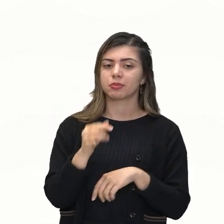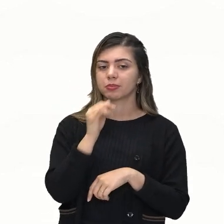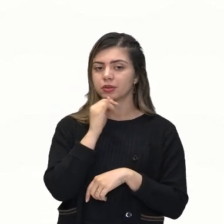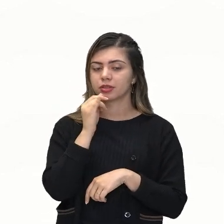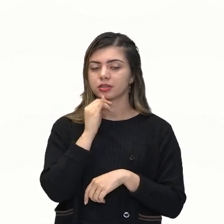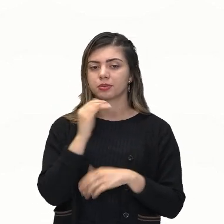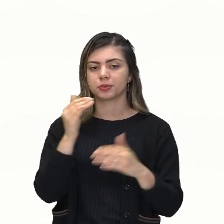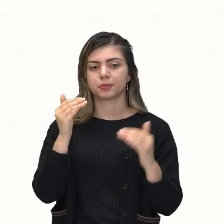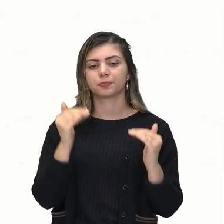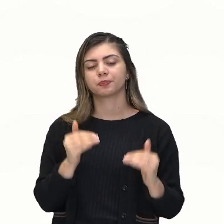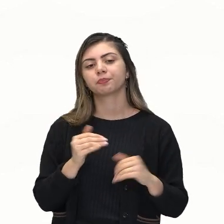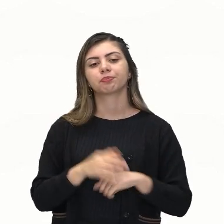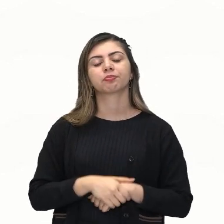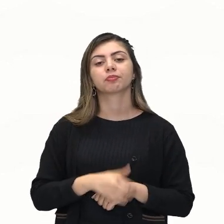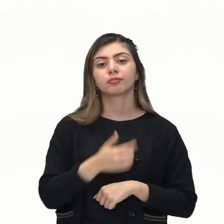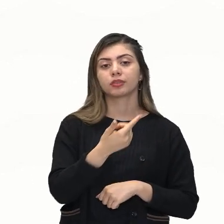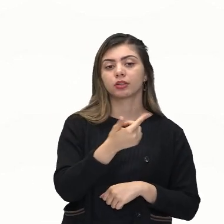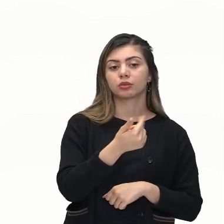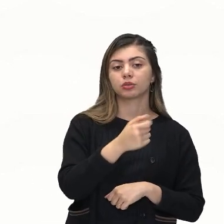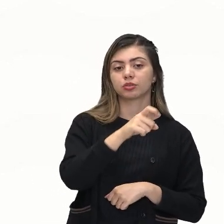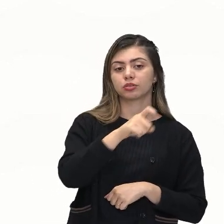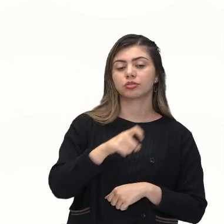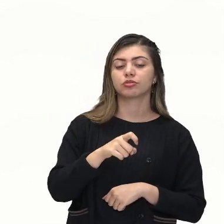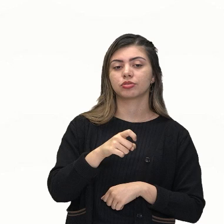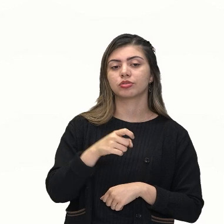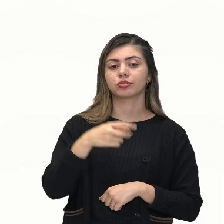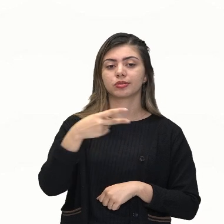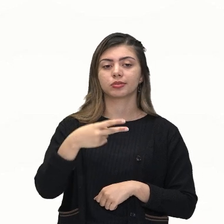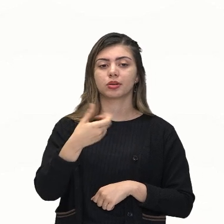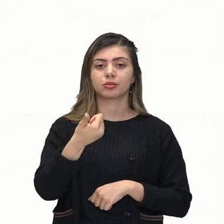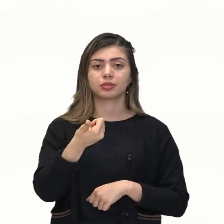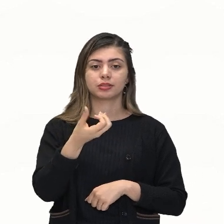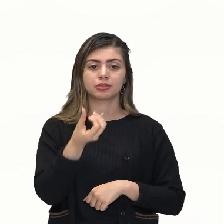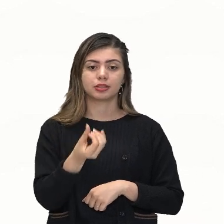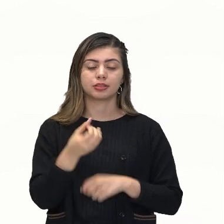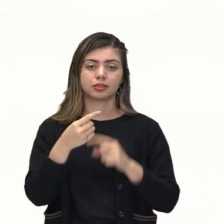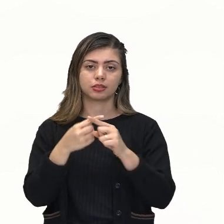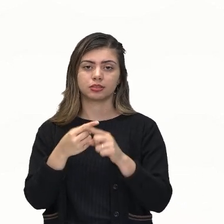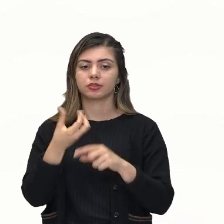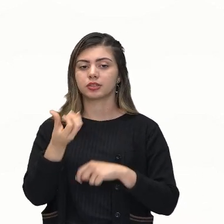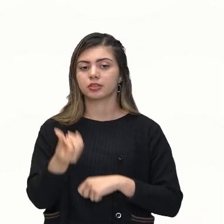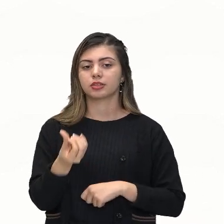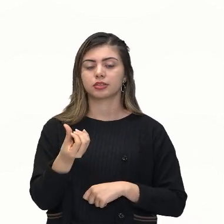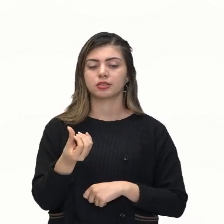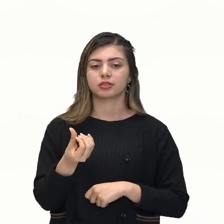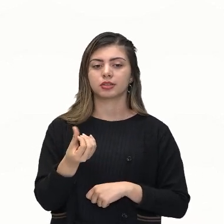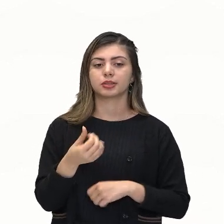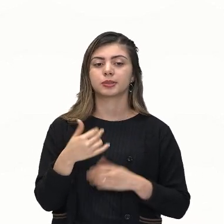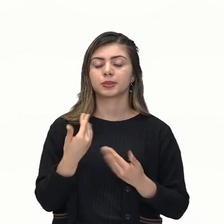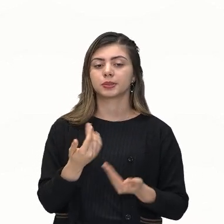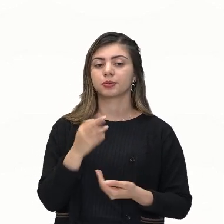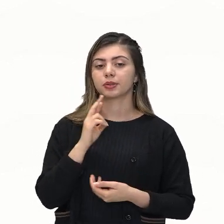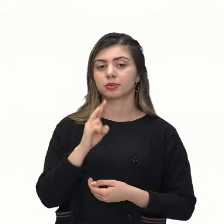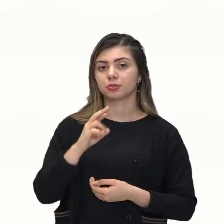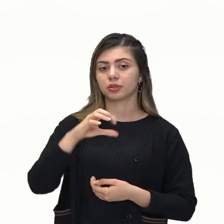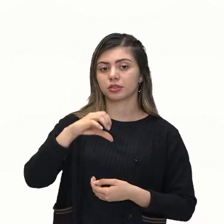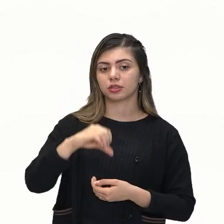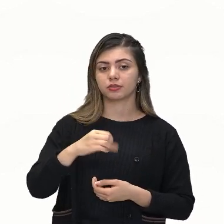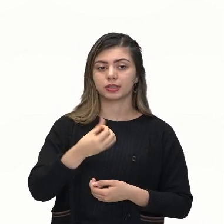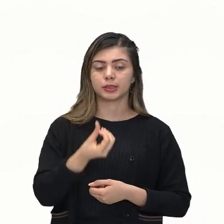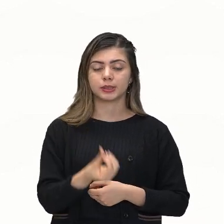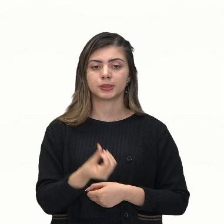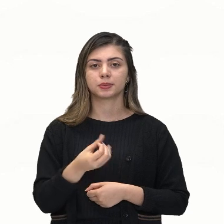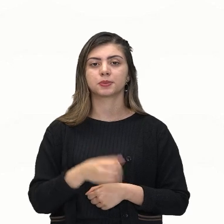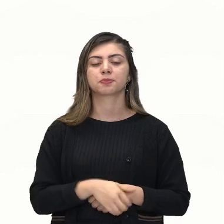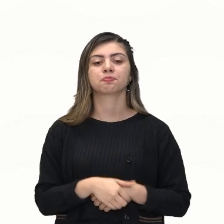ó. 12x é igual a 16 vezes 6, cujo resultado é 96. E